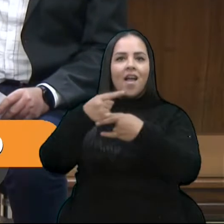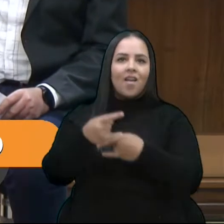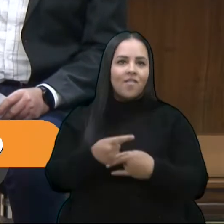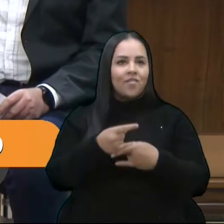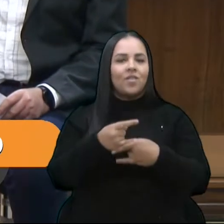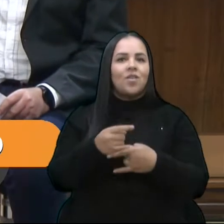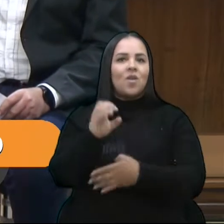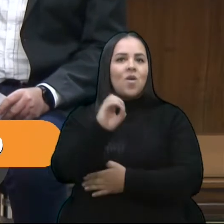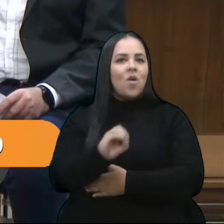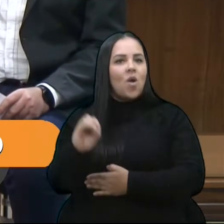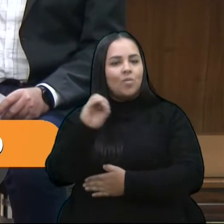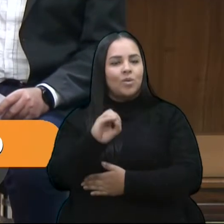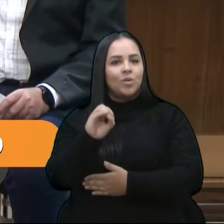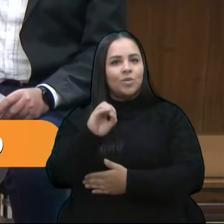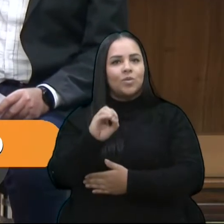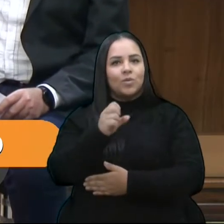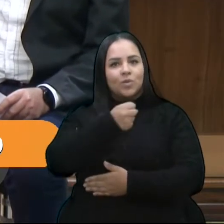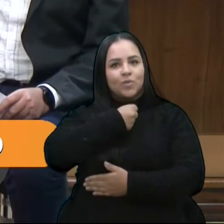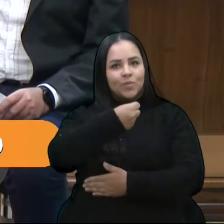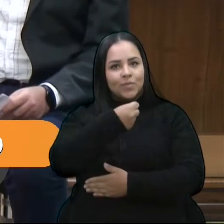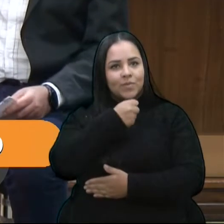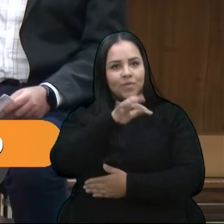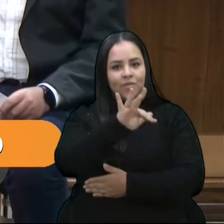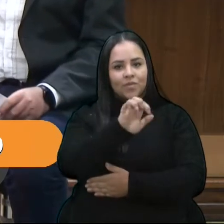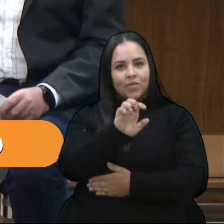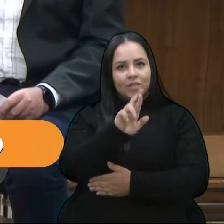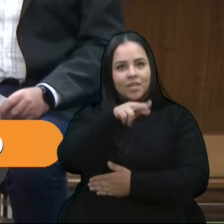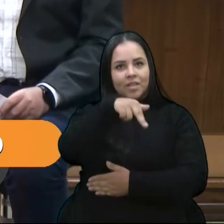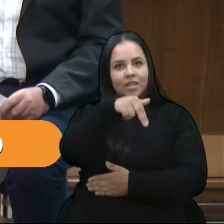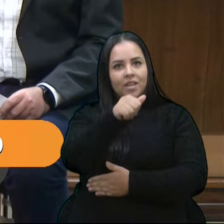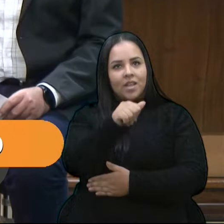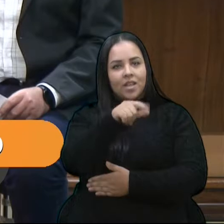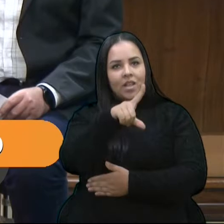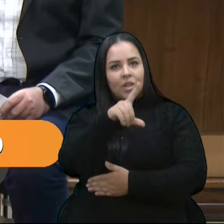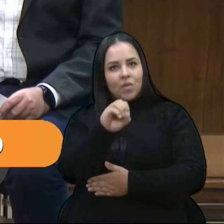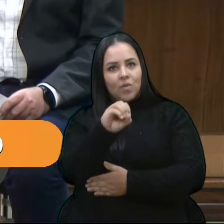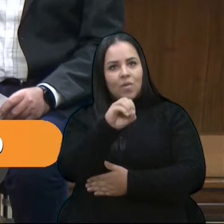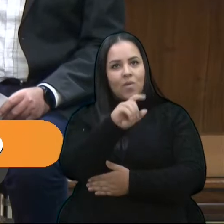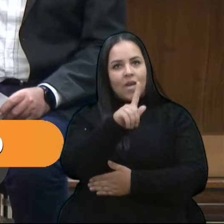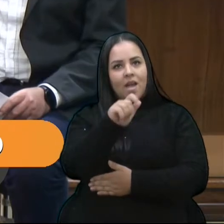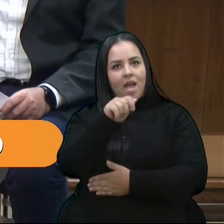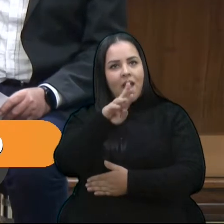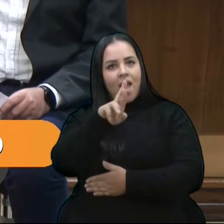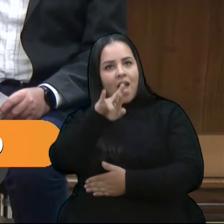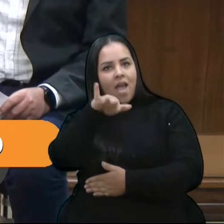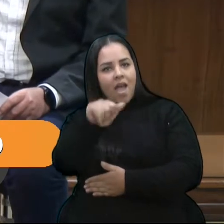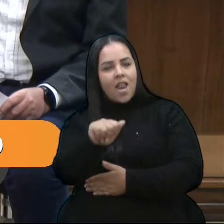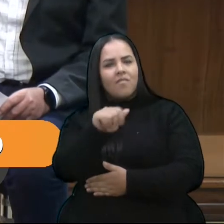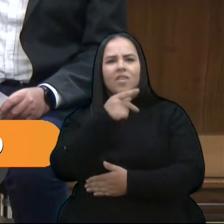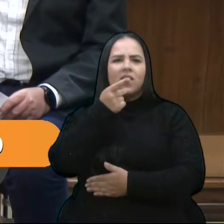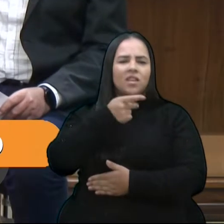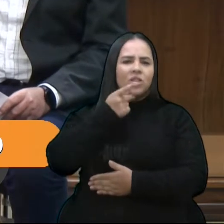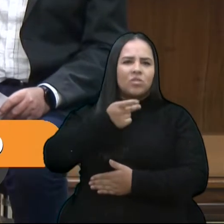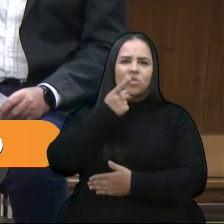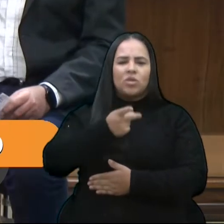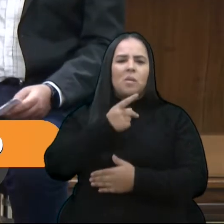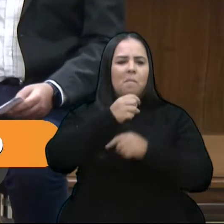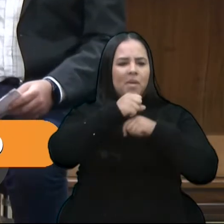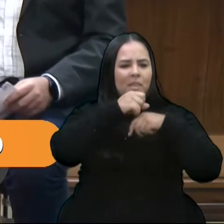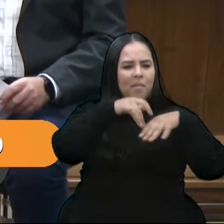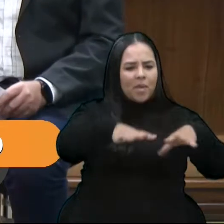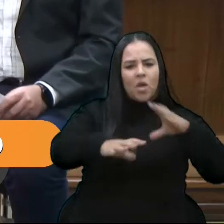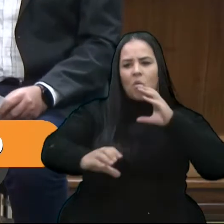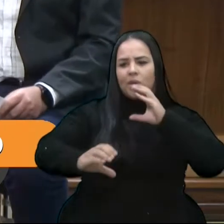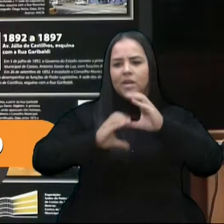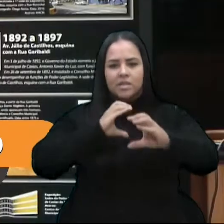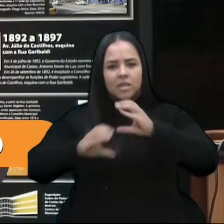emblemática, com o jornalista Fernando Gabeira, da Globo News, tratando de comunicação, pandemia e política, enfim, de modo geral. Sim. E agora,